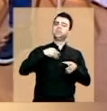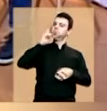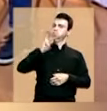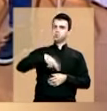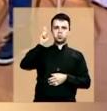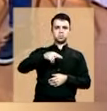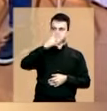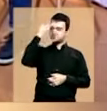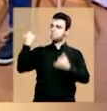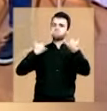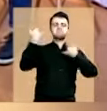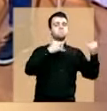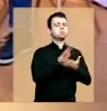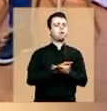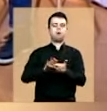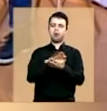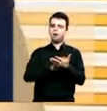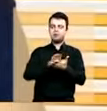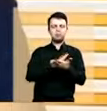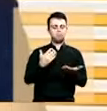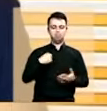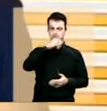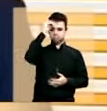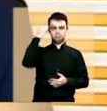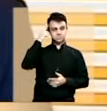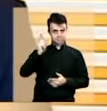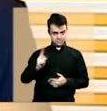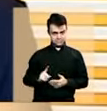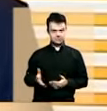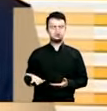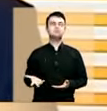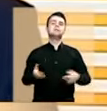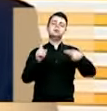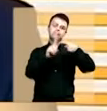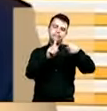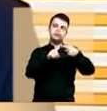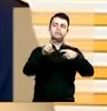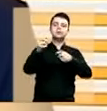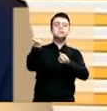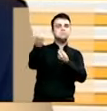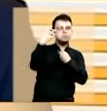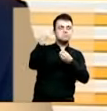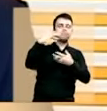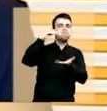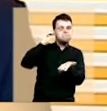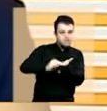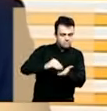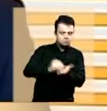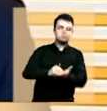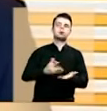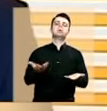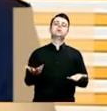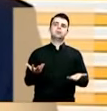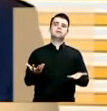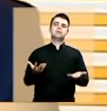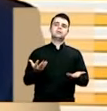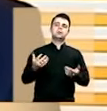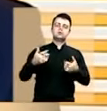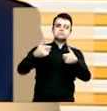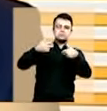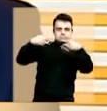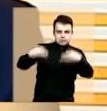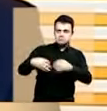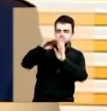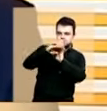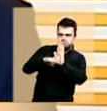poderia tomar um chá da casca do abacaxi. Então, são duas situações. A falta da educação, de alguém nos falar que deve ser